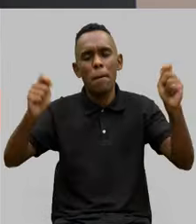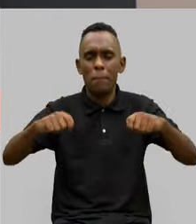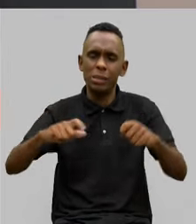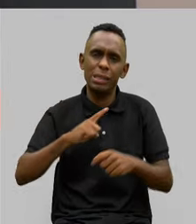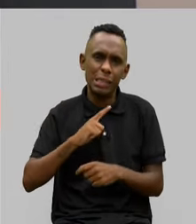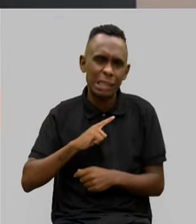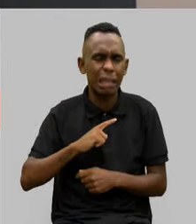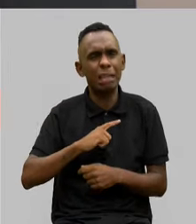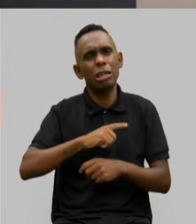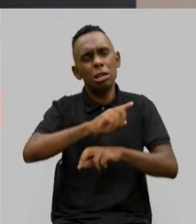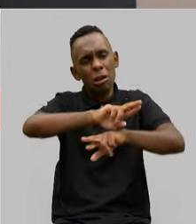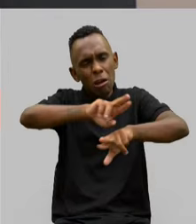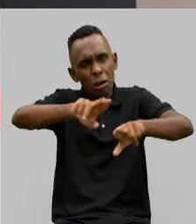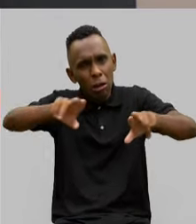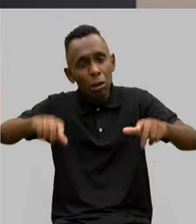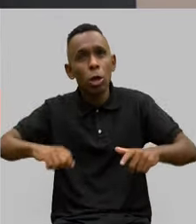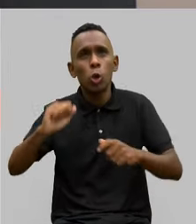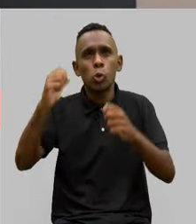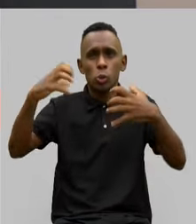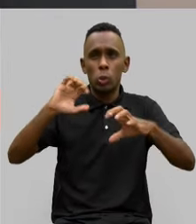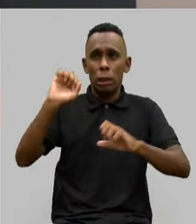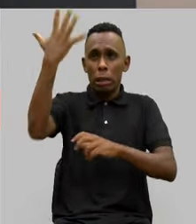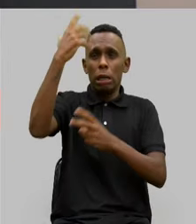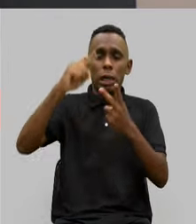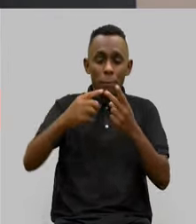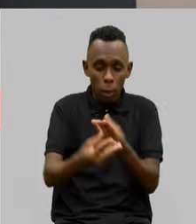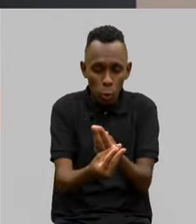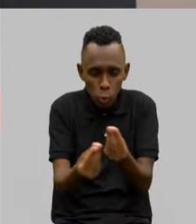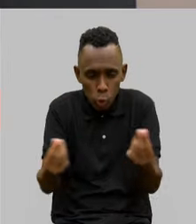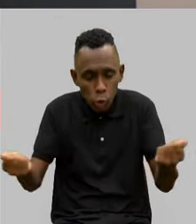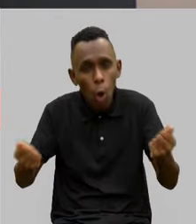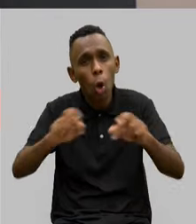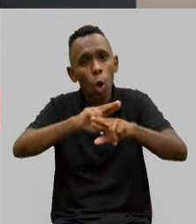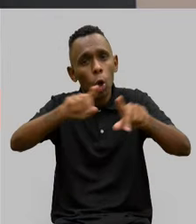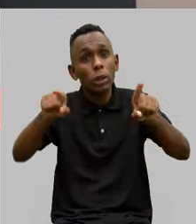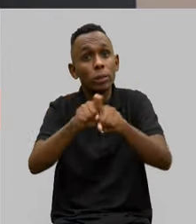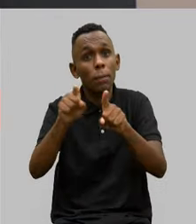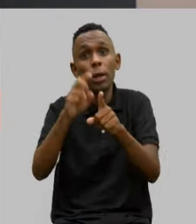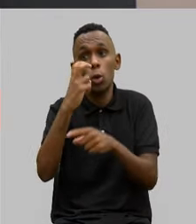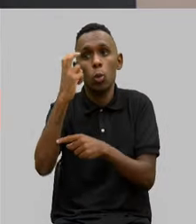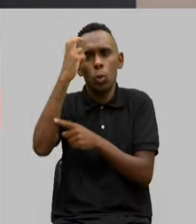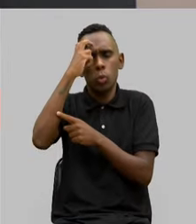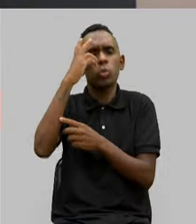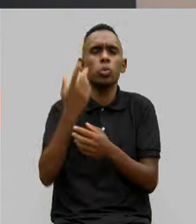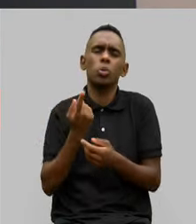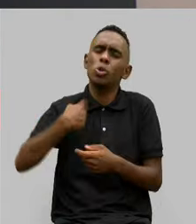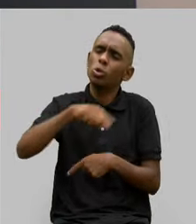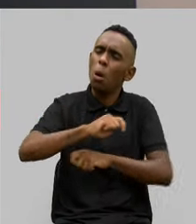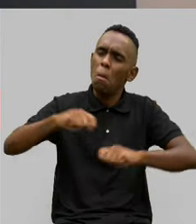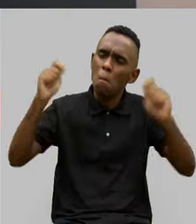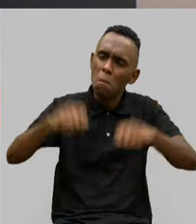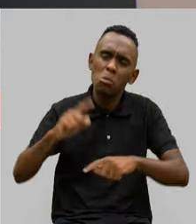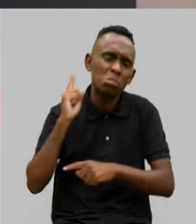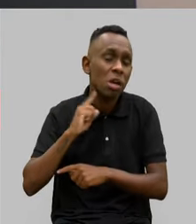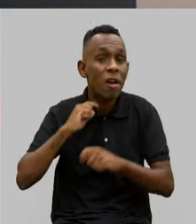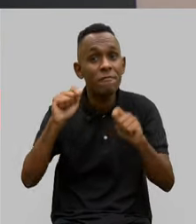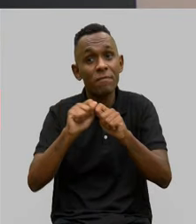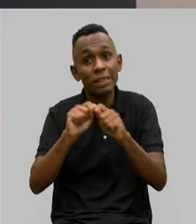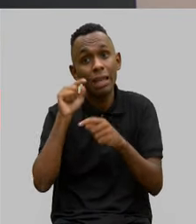uma variabilidade de clima de solo e de culturas nós podemos fazer